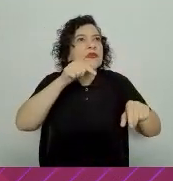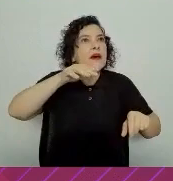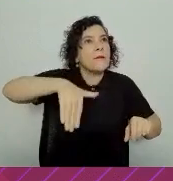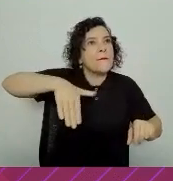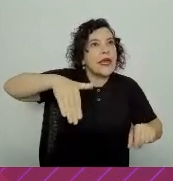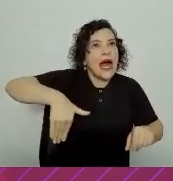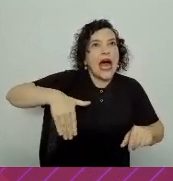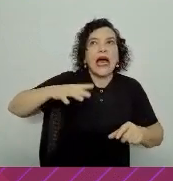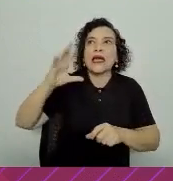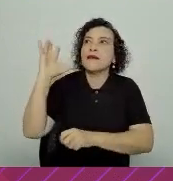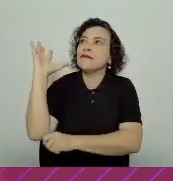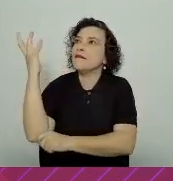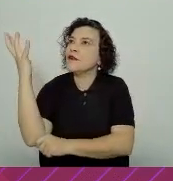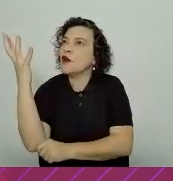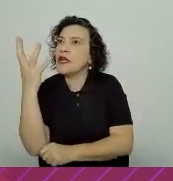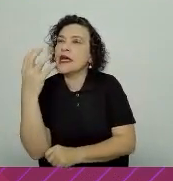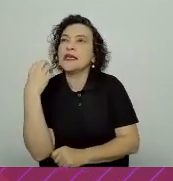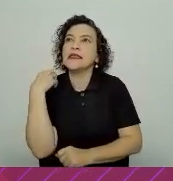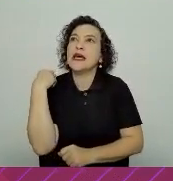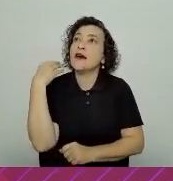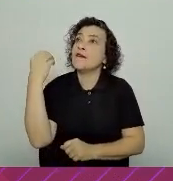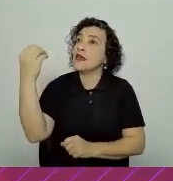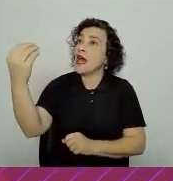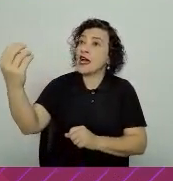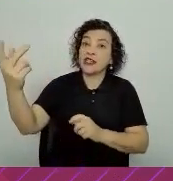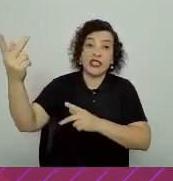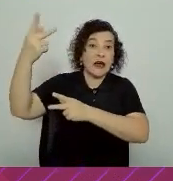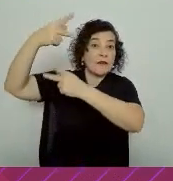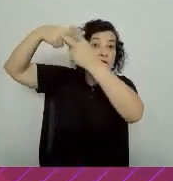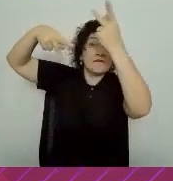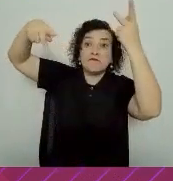campo viajar para o espaço